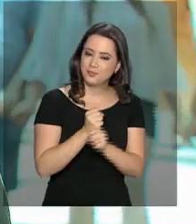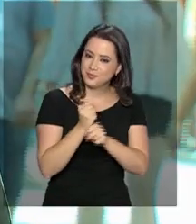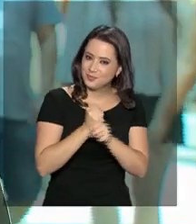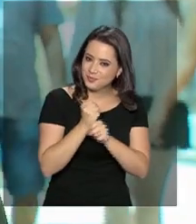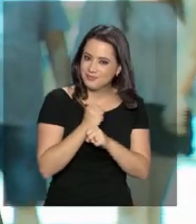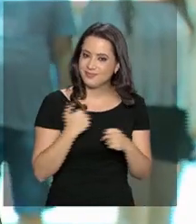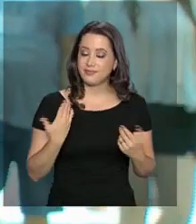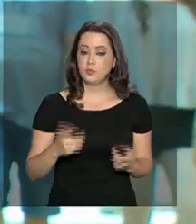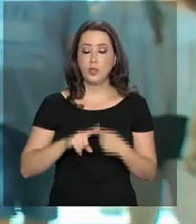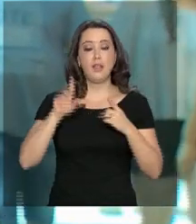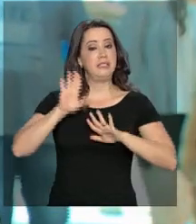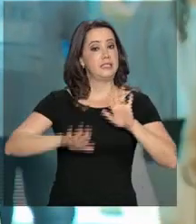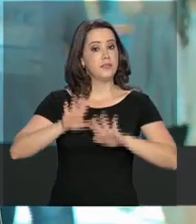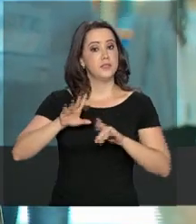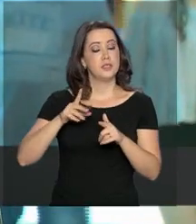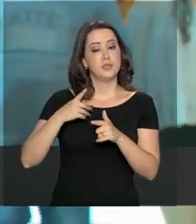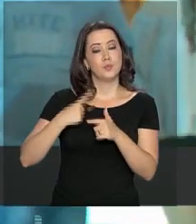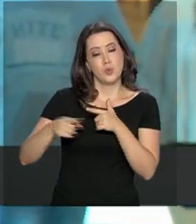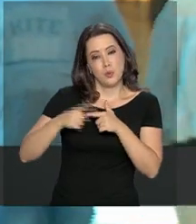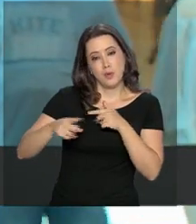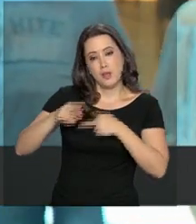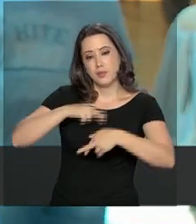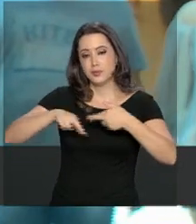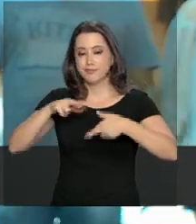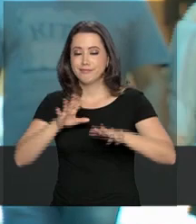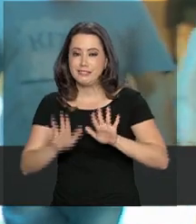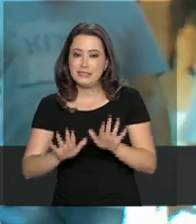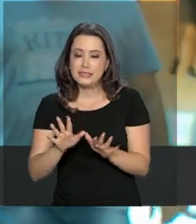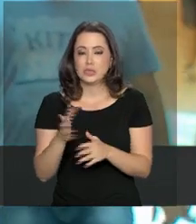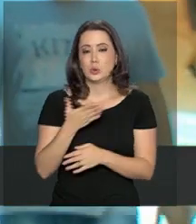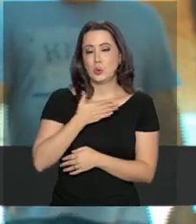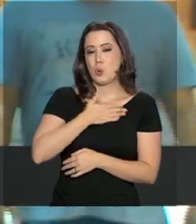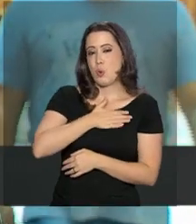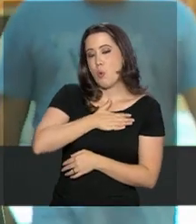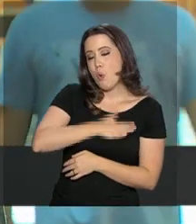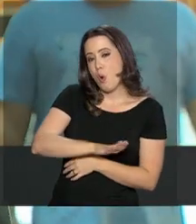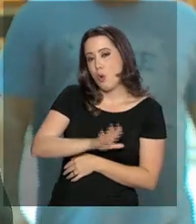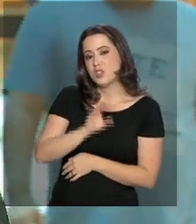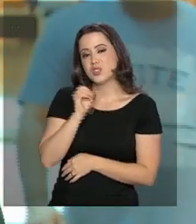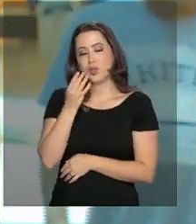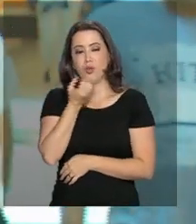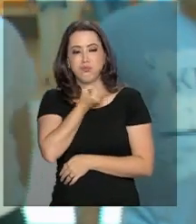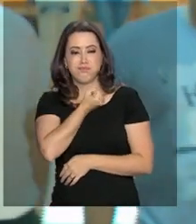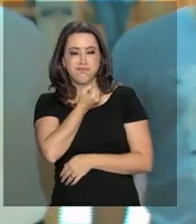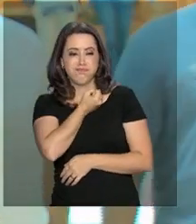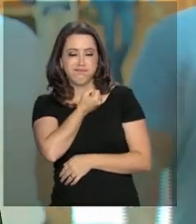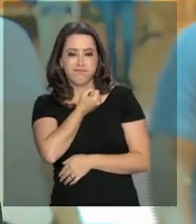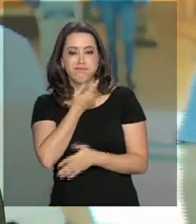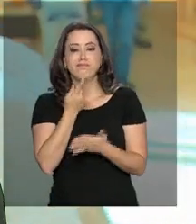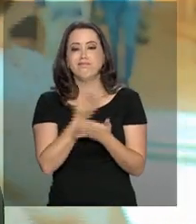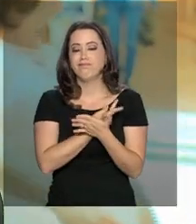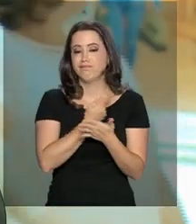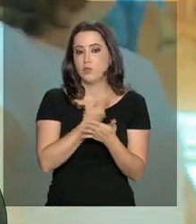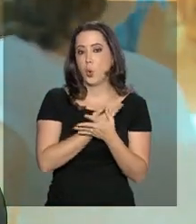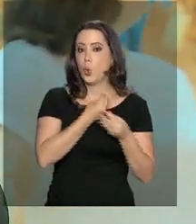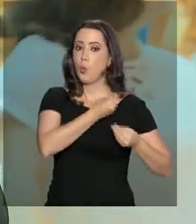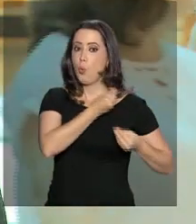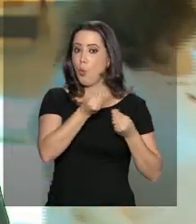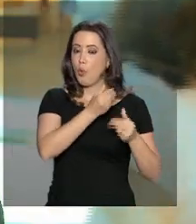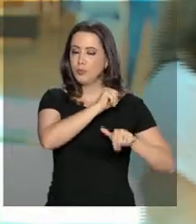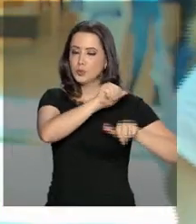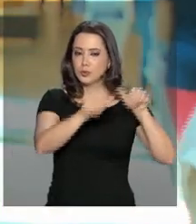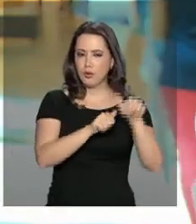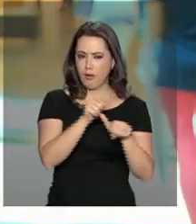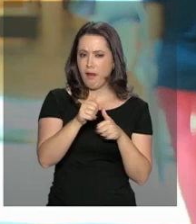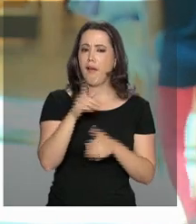nem sempre o presente é o ideal. Ou não agrada ou não é do tamanho certo. E aí é preciso trocar. E nesta hora